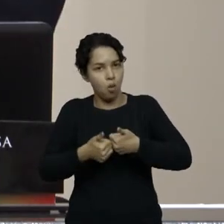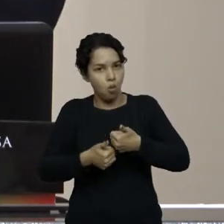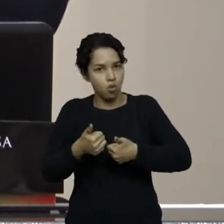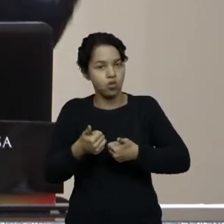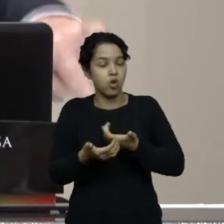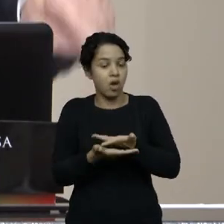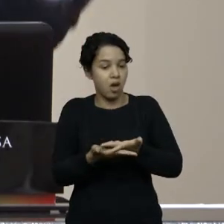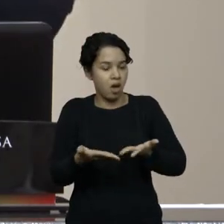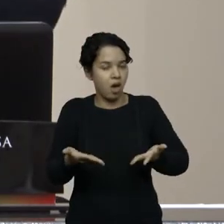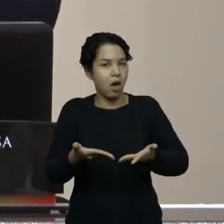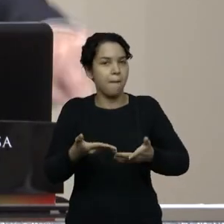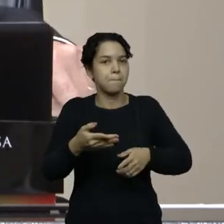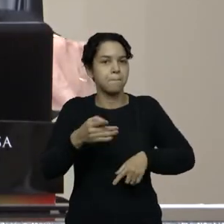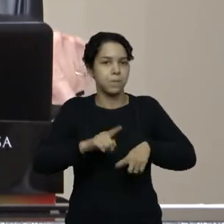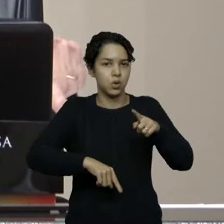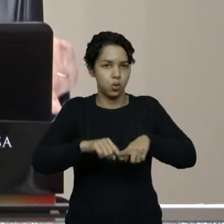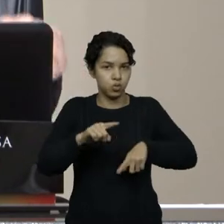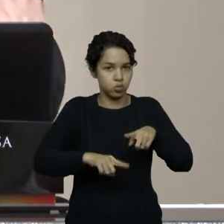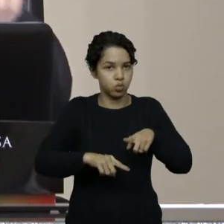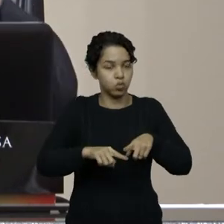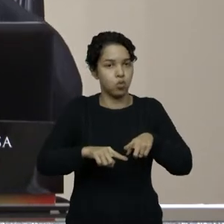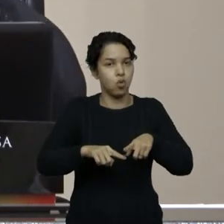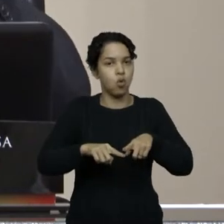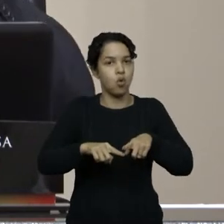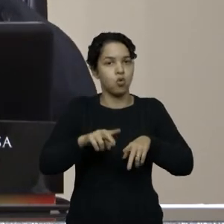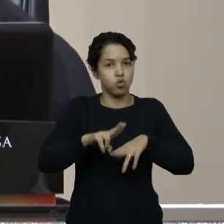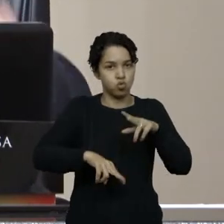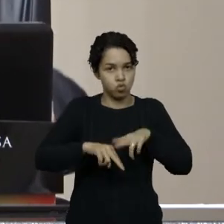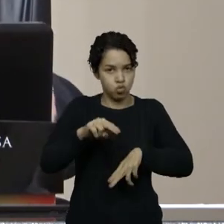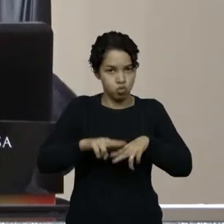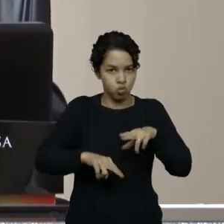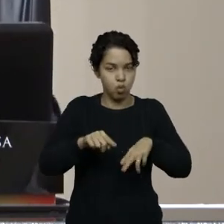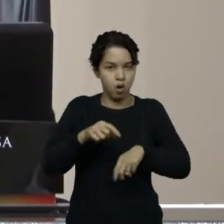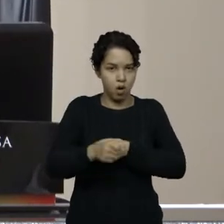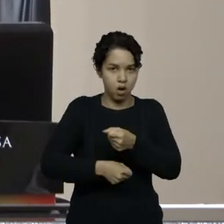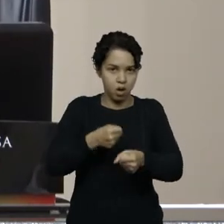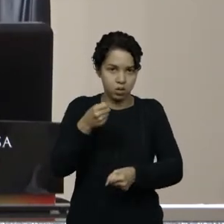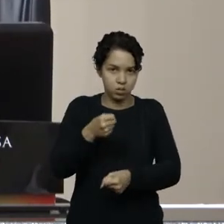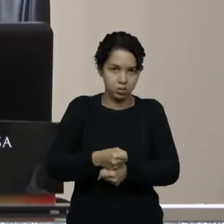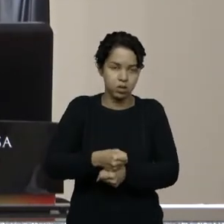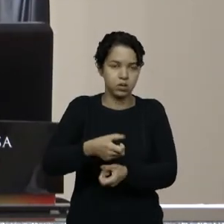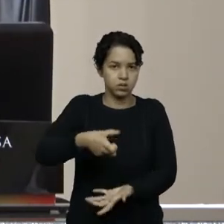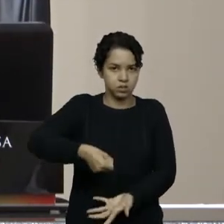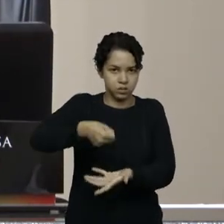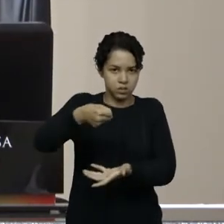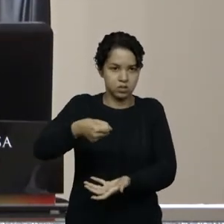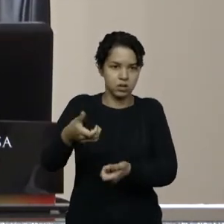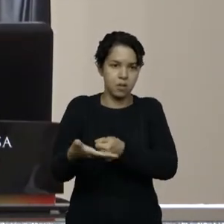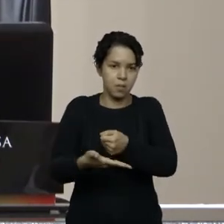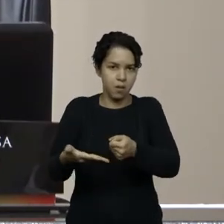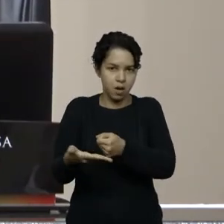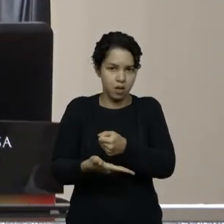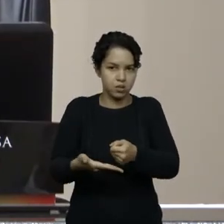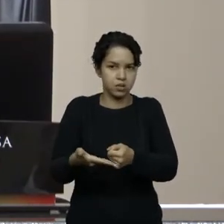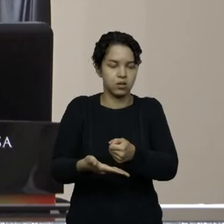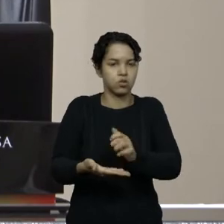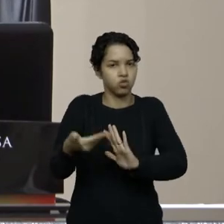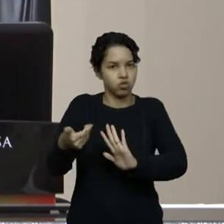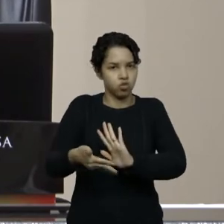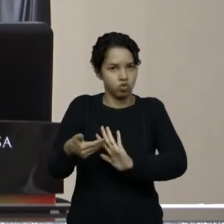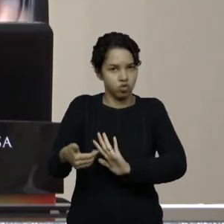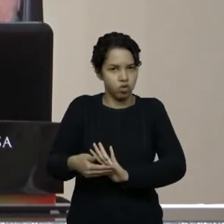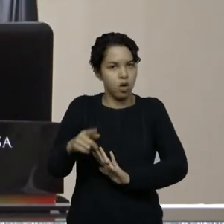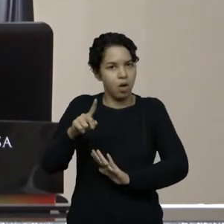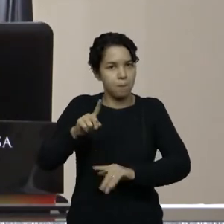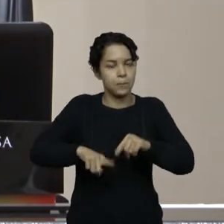produtos em junho desse ano saíram da cesta básica e passarinho a ser produtos